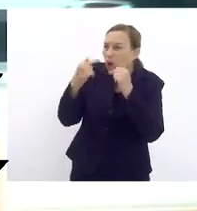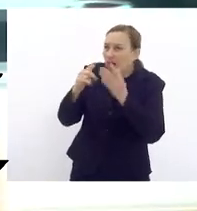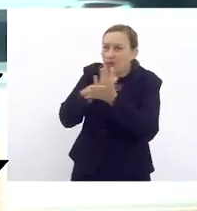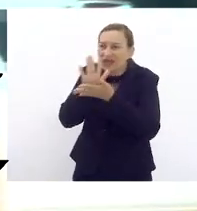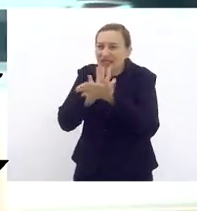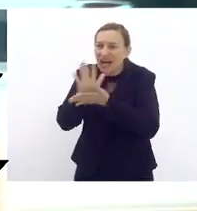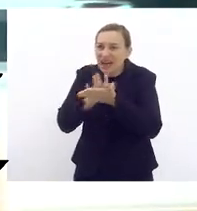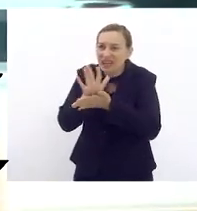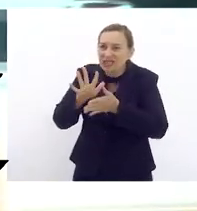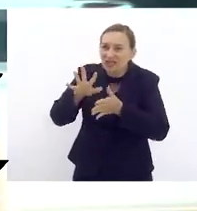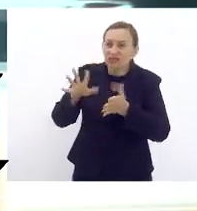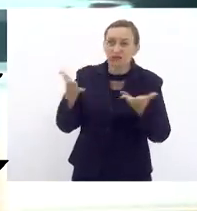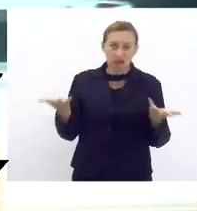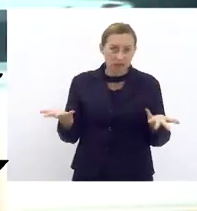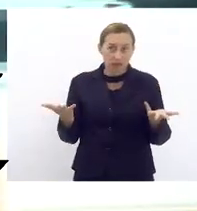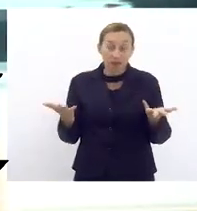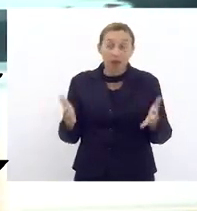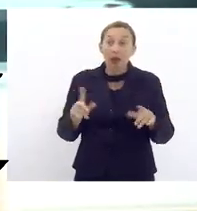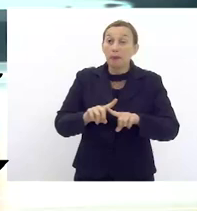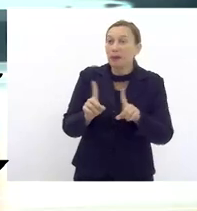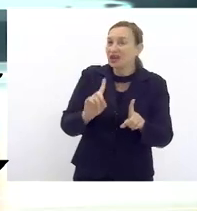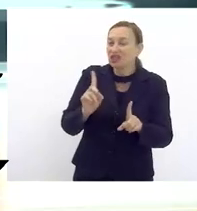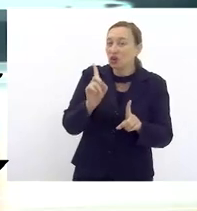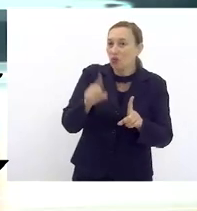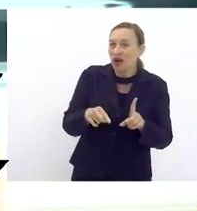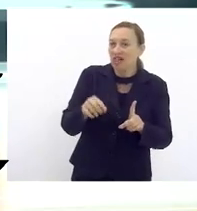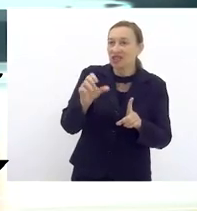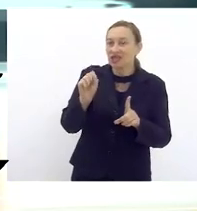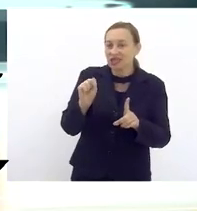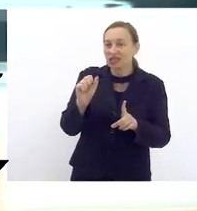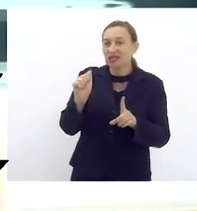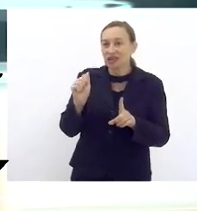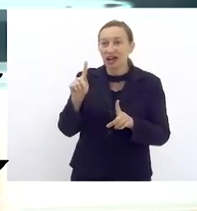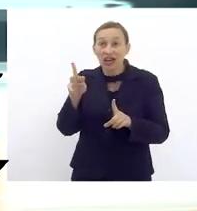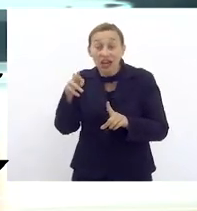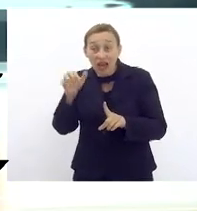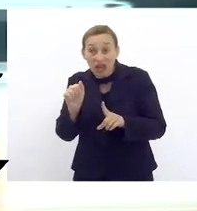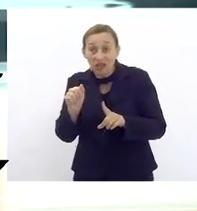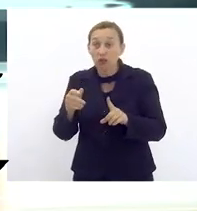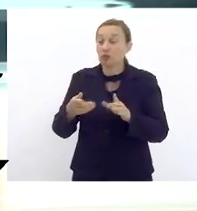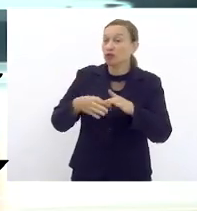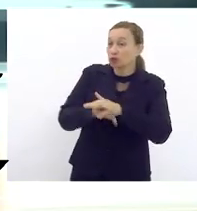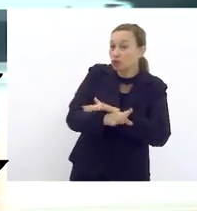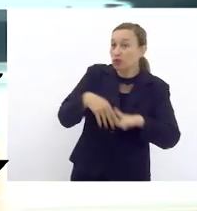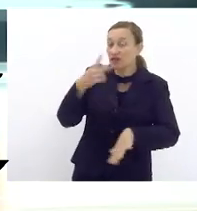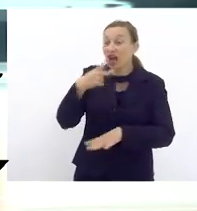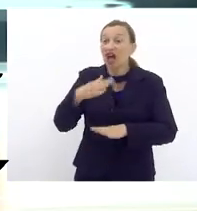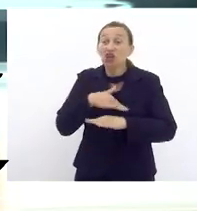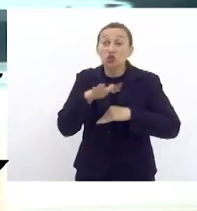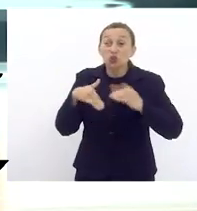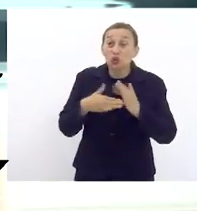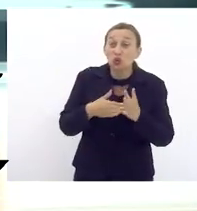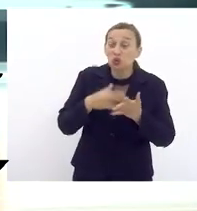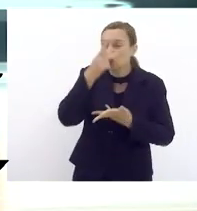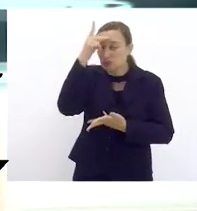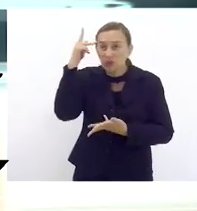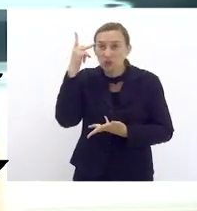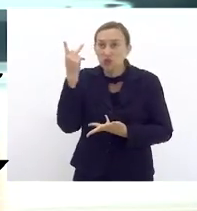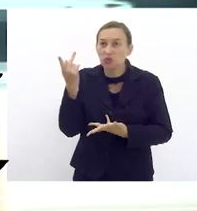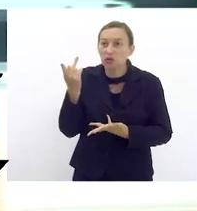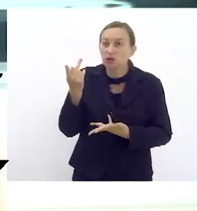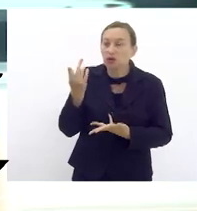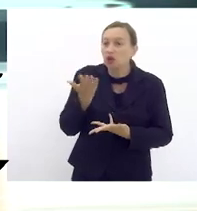aquilo que é dito como teu sagrado Só que não é sagrado e aí como como a gente costuma dizer né todo mundo que é